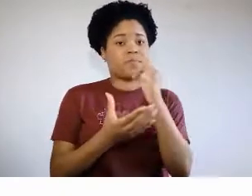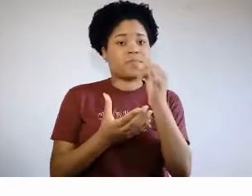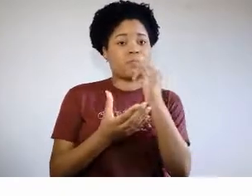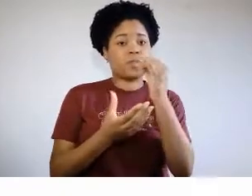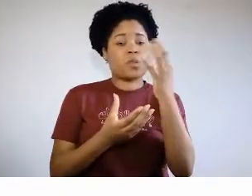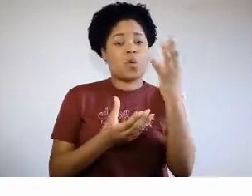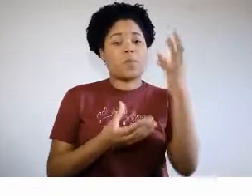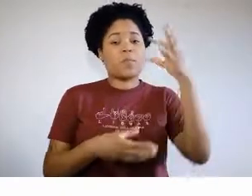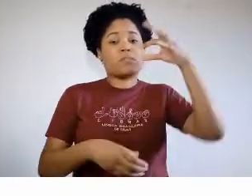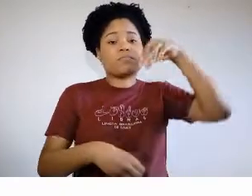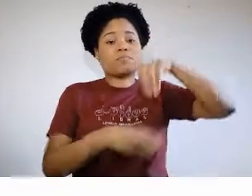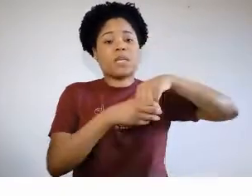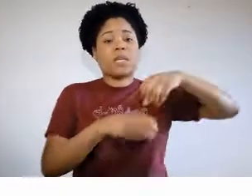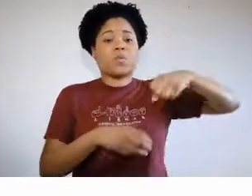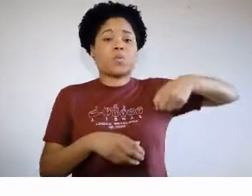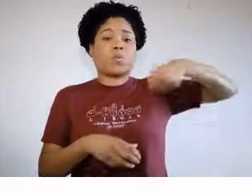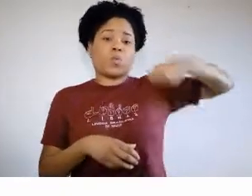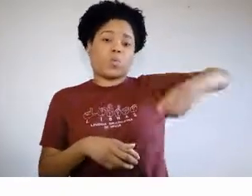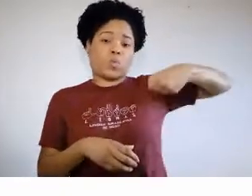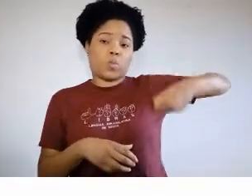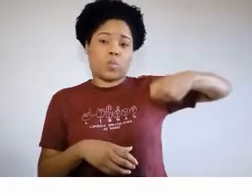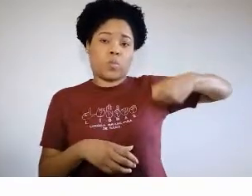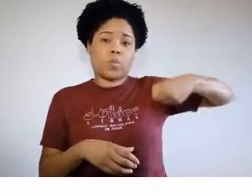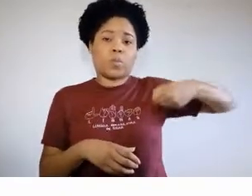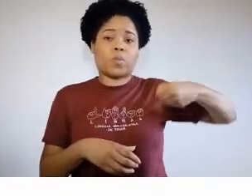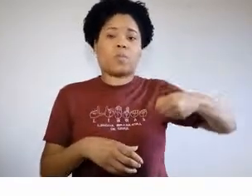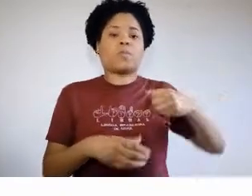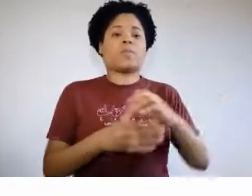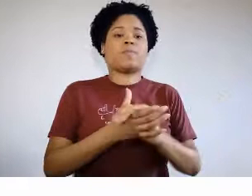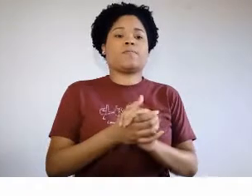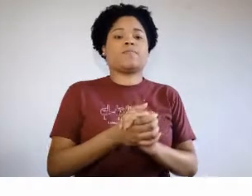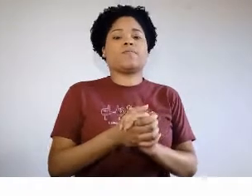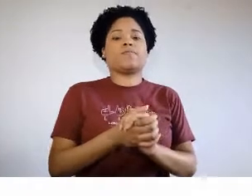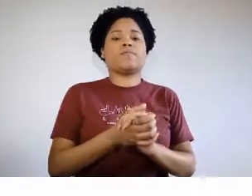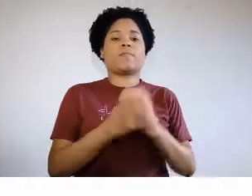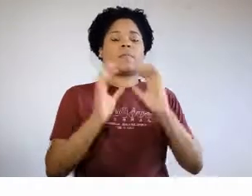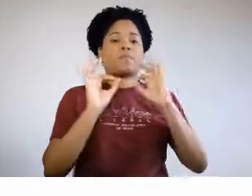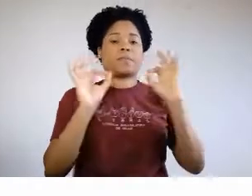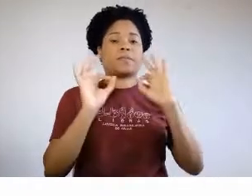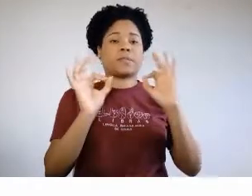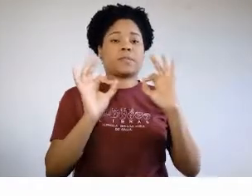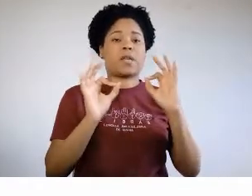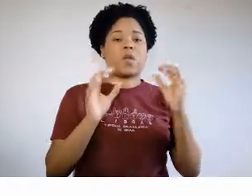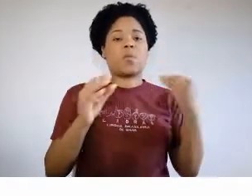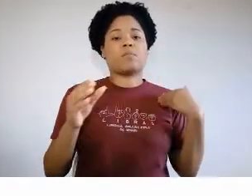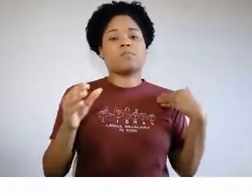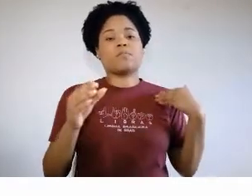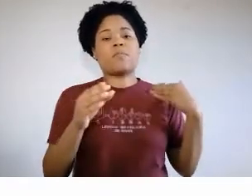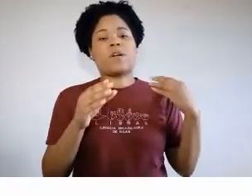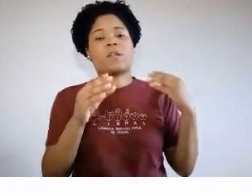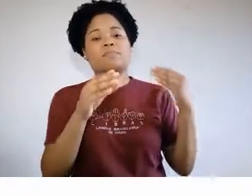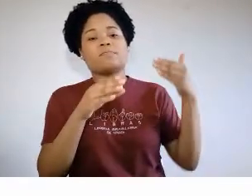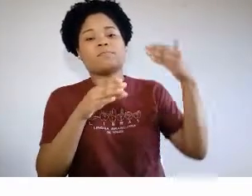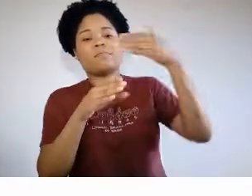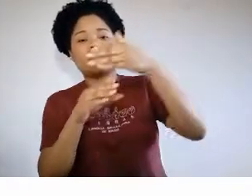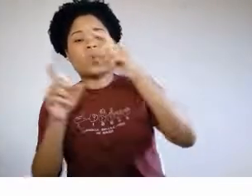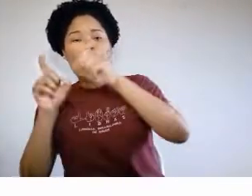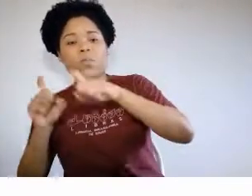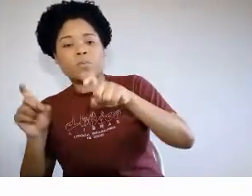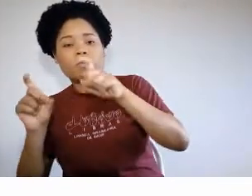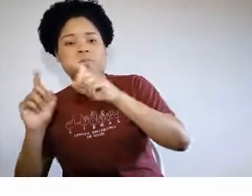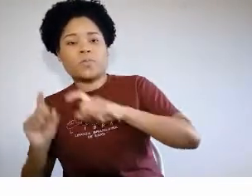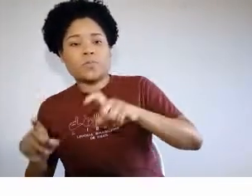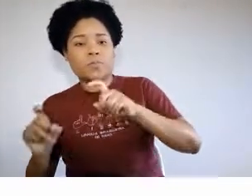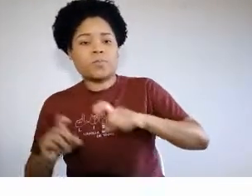ele coloca o seu dado dentro do token, dentro desse pacote especial. Esse pacote vai percorrendo